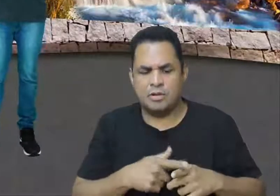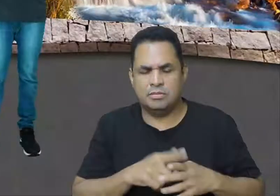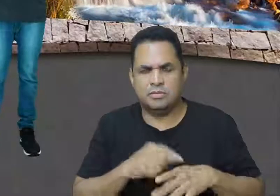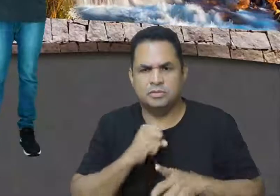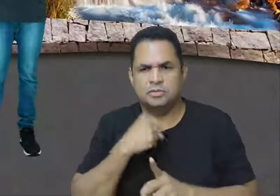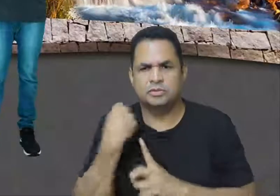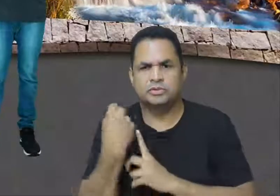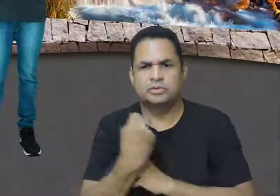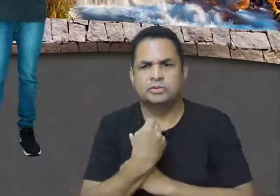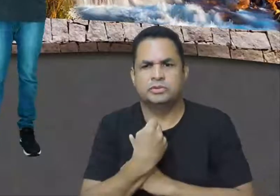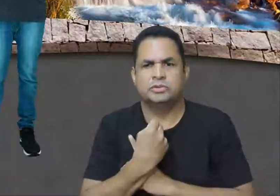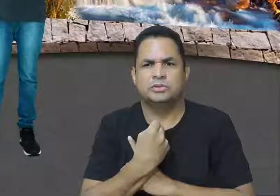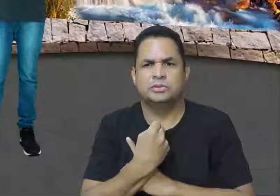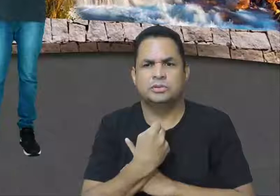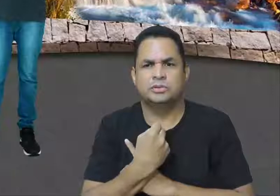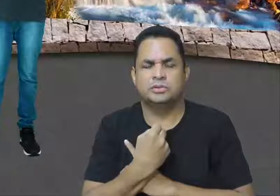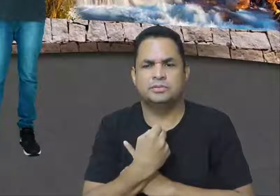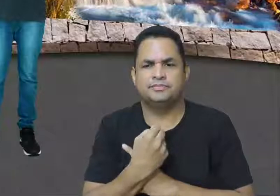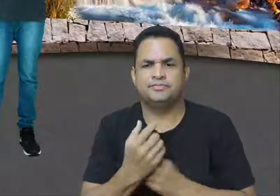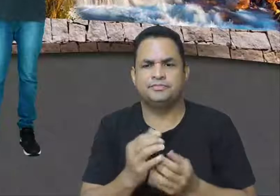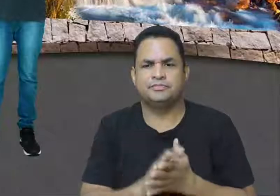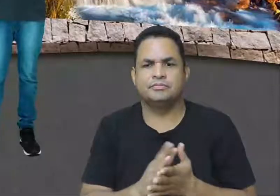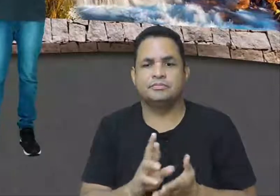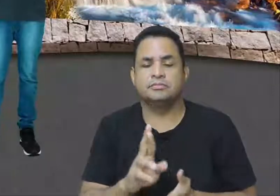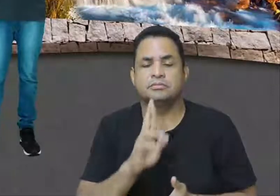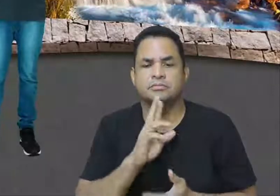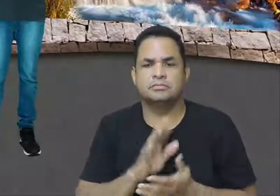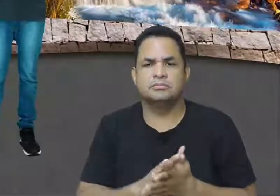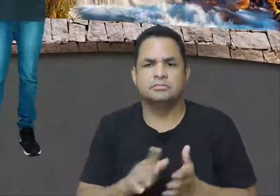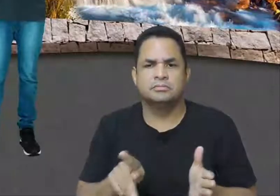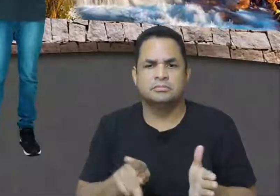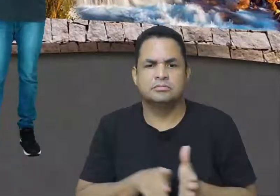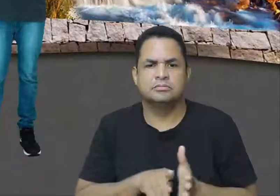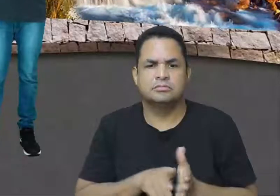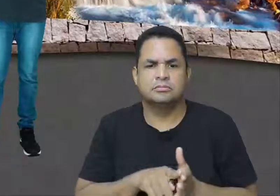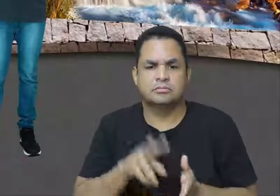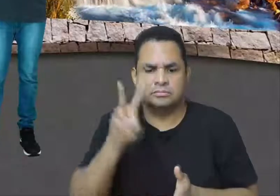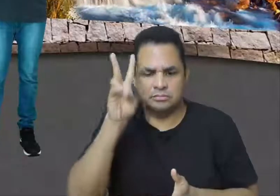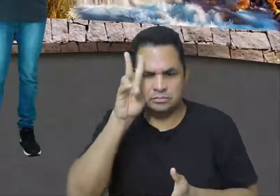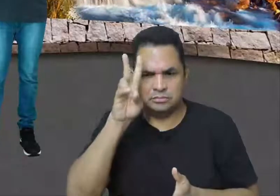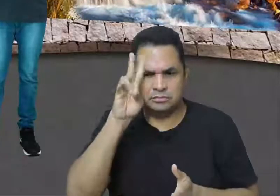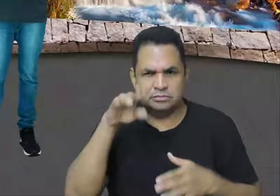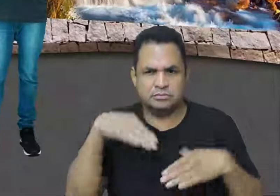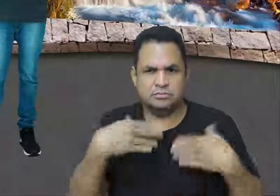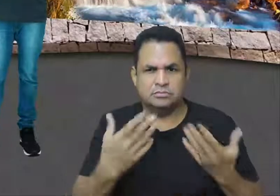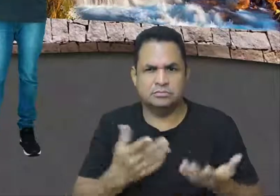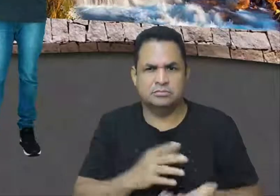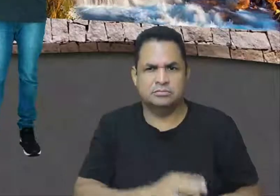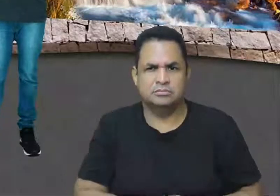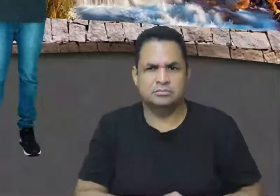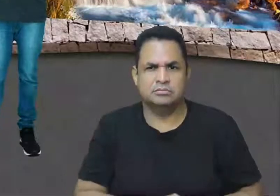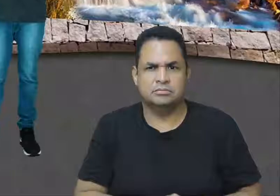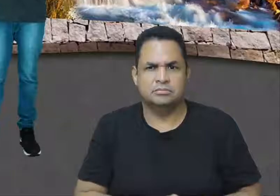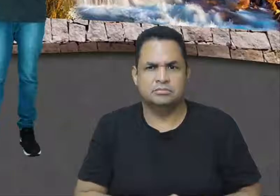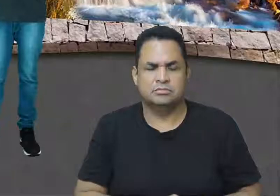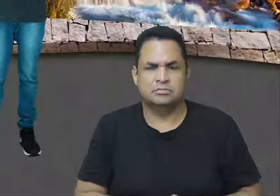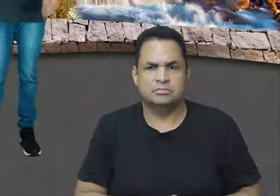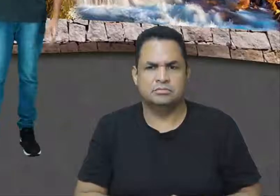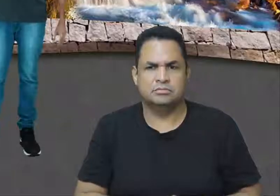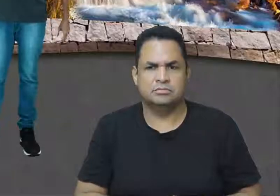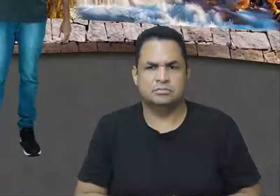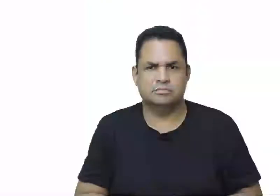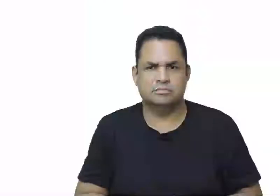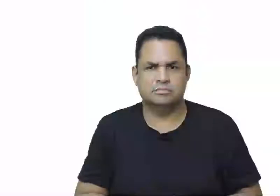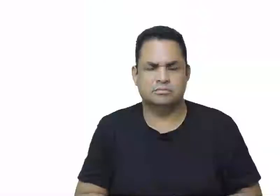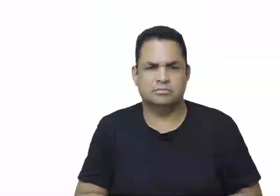sociais. Isso está resultado da sua própria história, tá? Que aqui não dá para a gente repetir